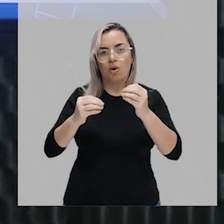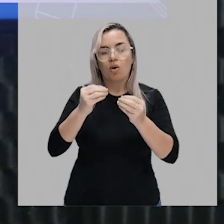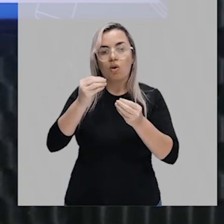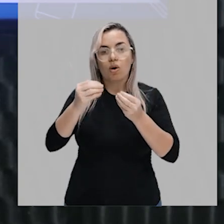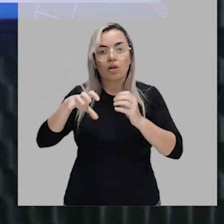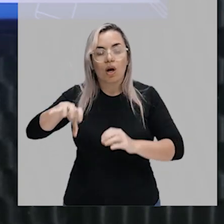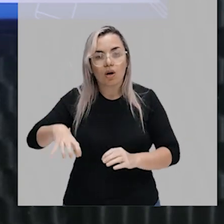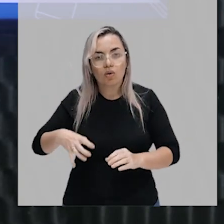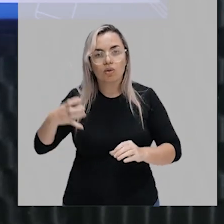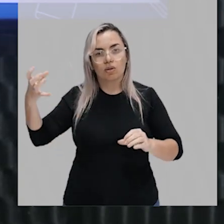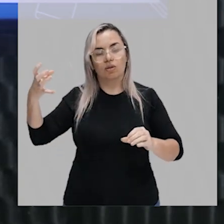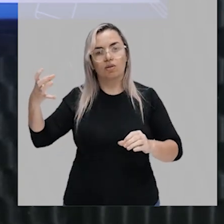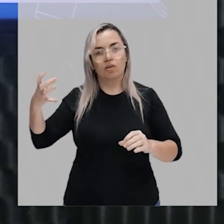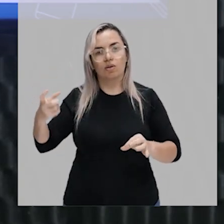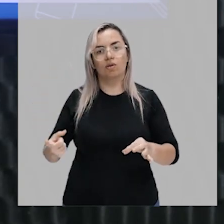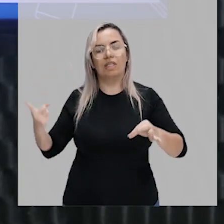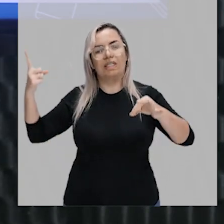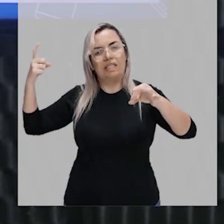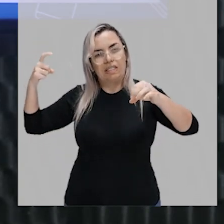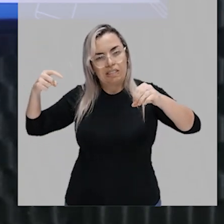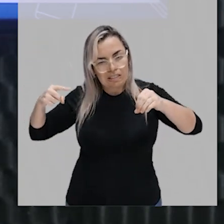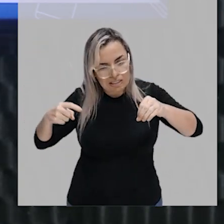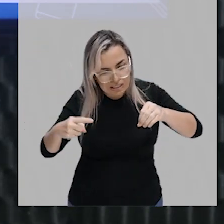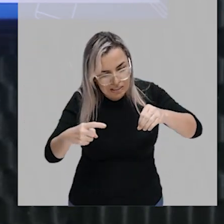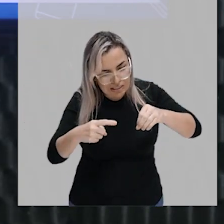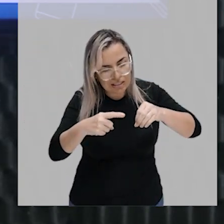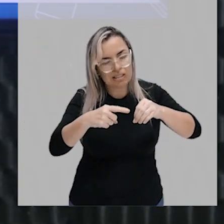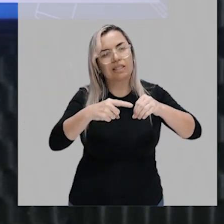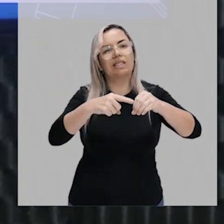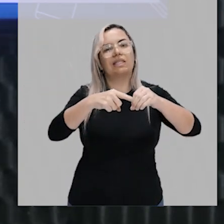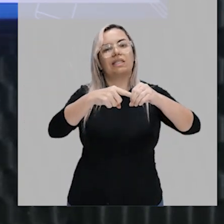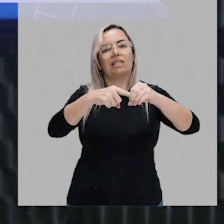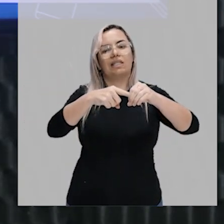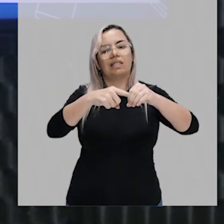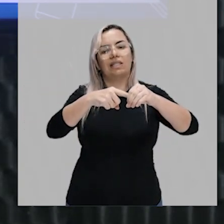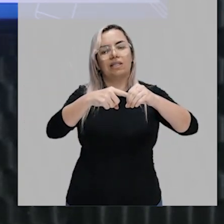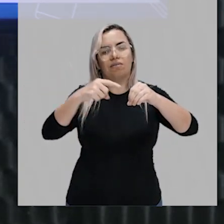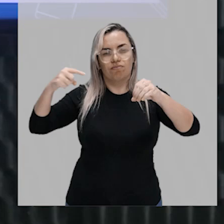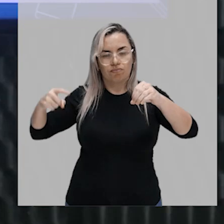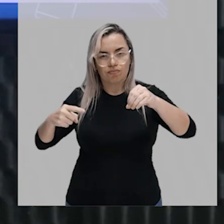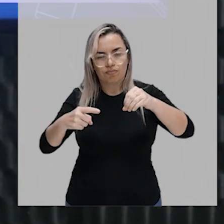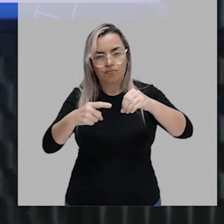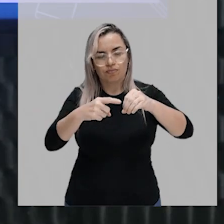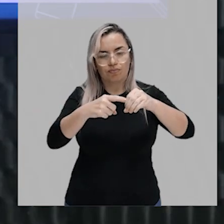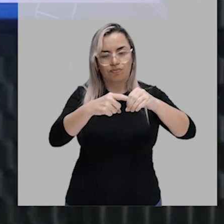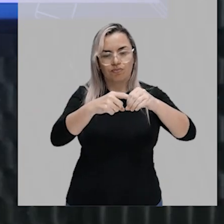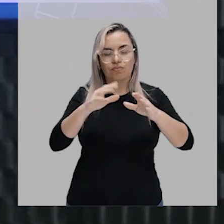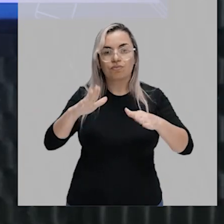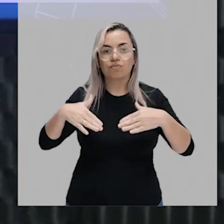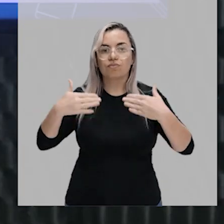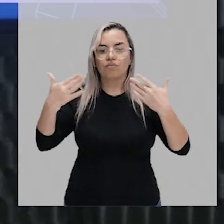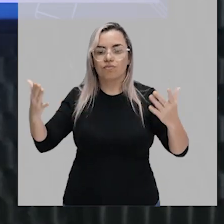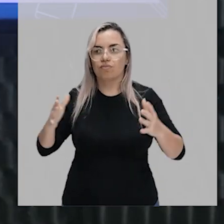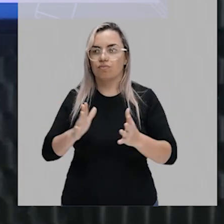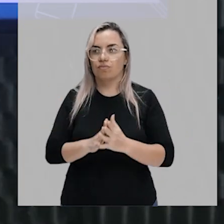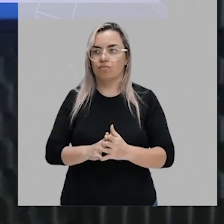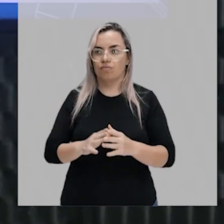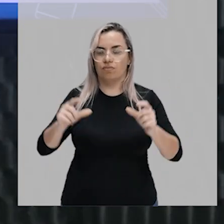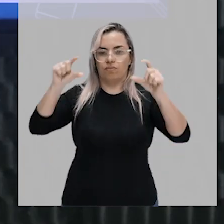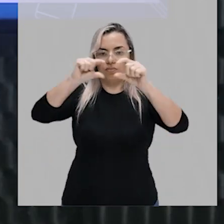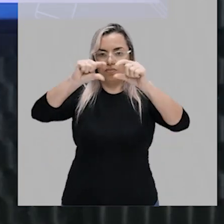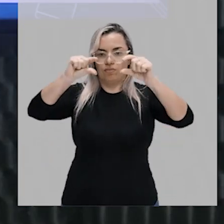fecundação, ou seja, quando o seu óvulo é fecundado, onde é que o óvulo nasce? O óvulo ele nasce aqui,